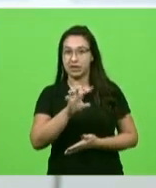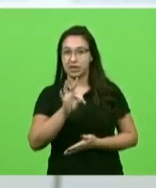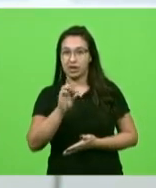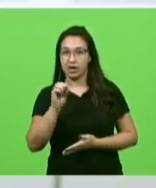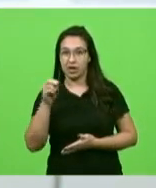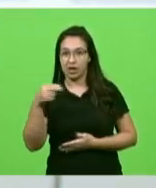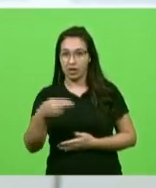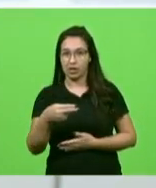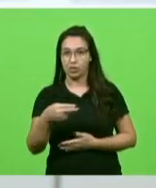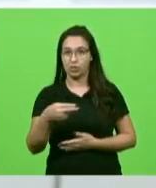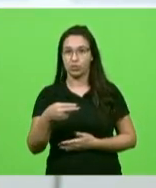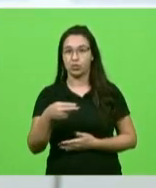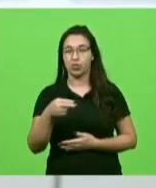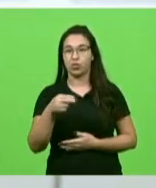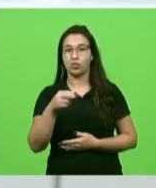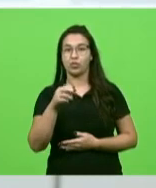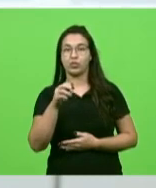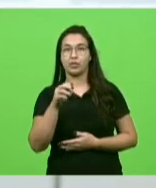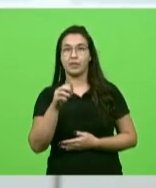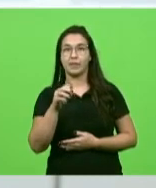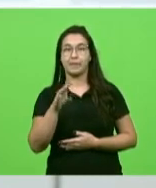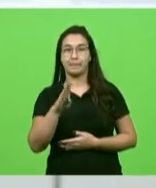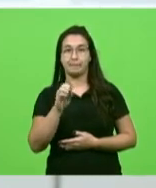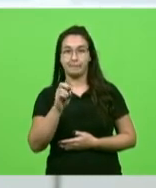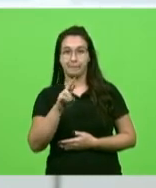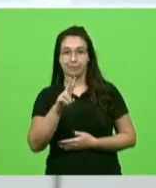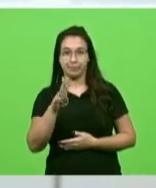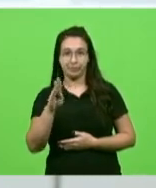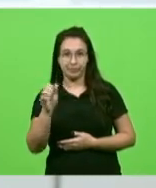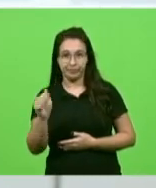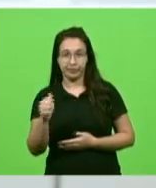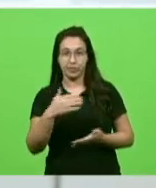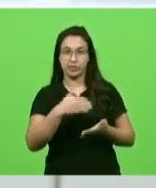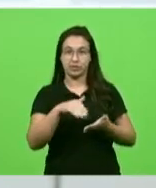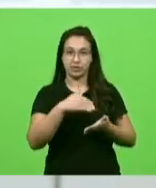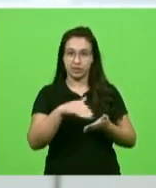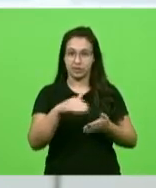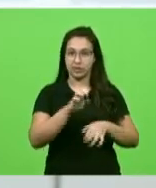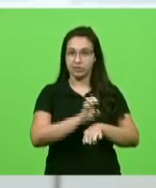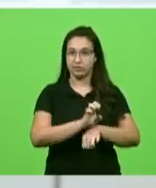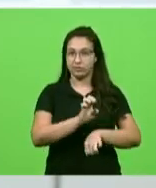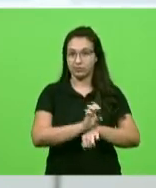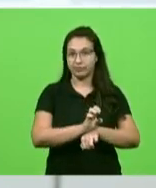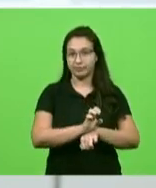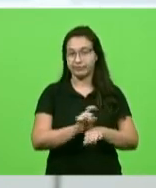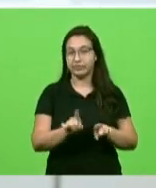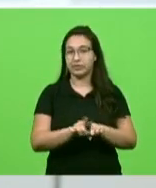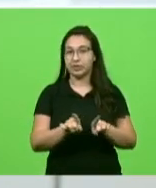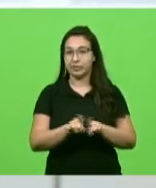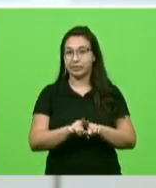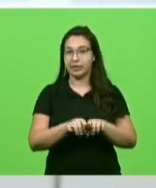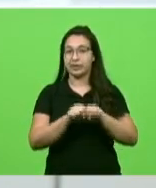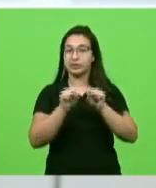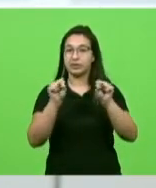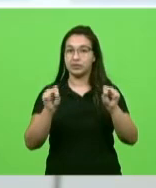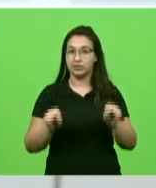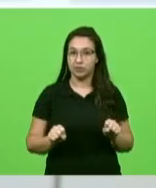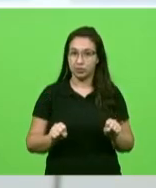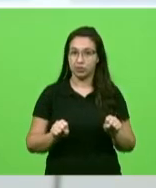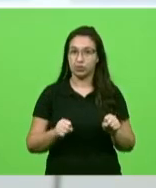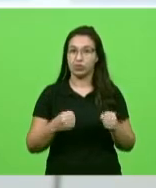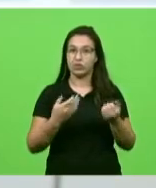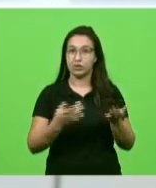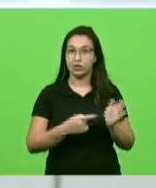Douglas Borba das funções de secretário de estado na manutenção de servidores em cargos supostamente